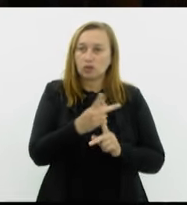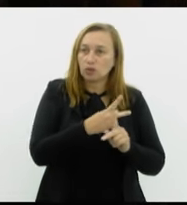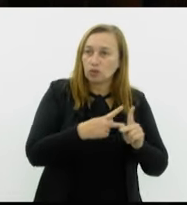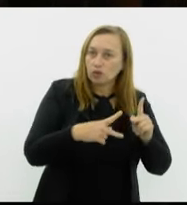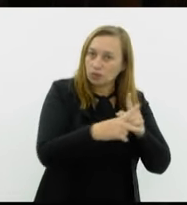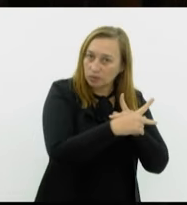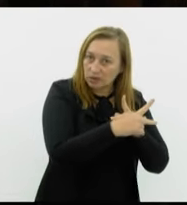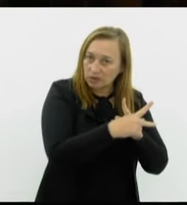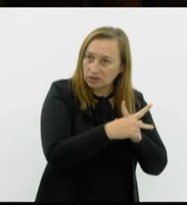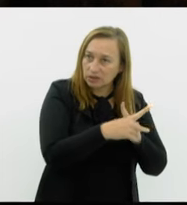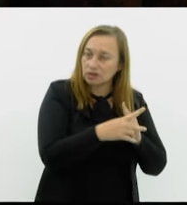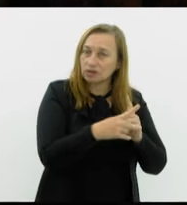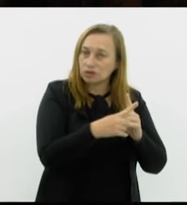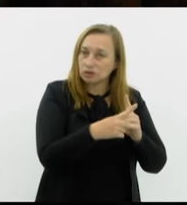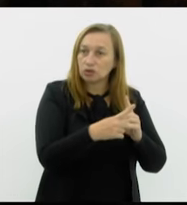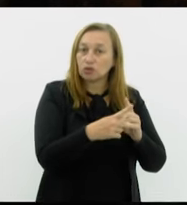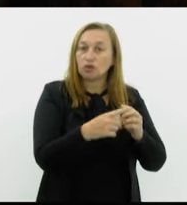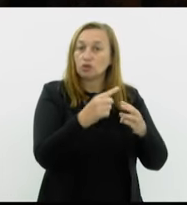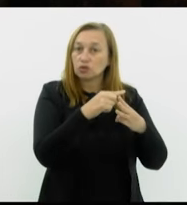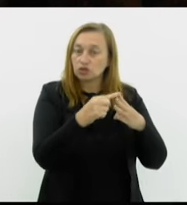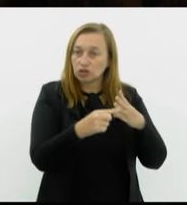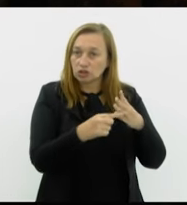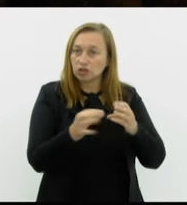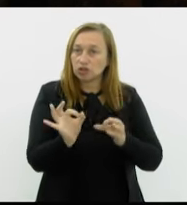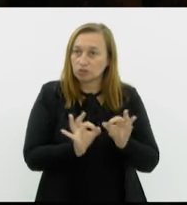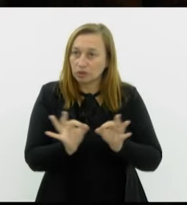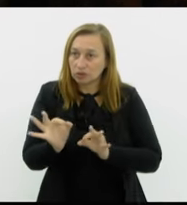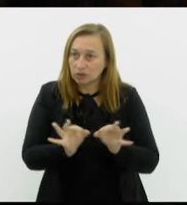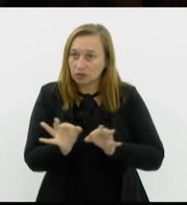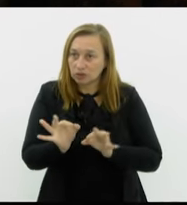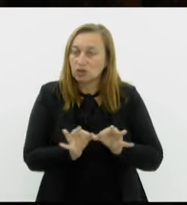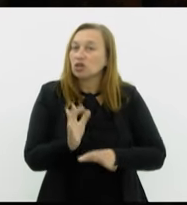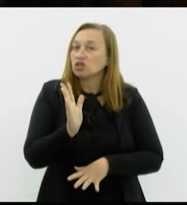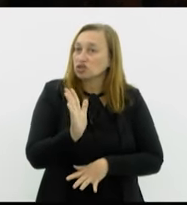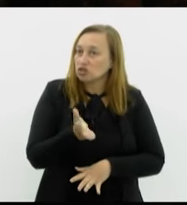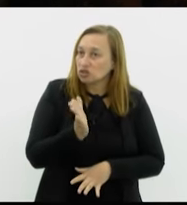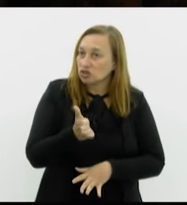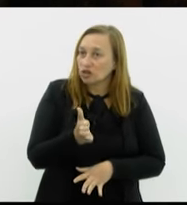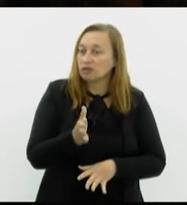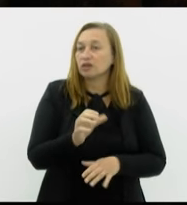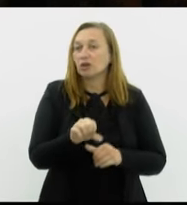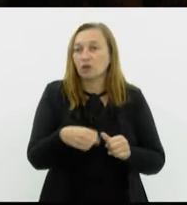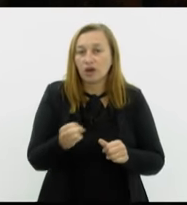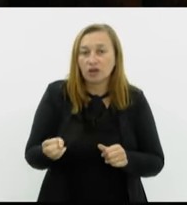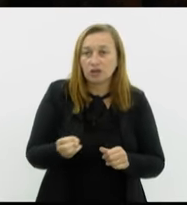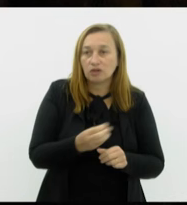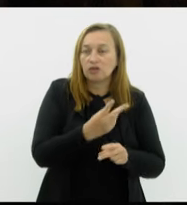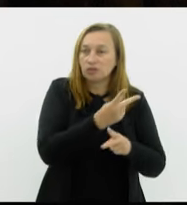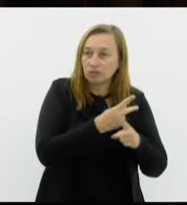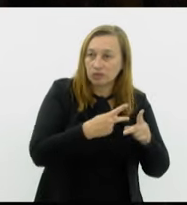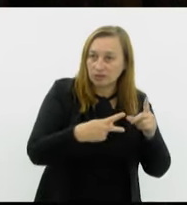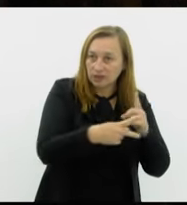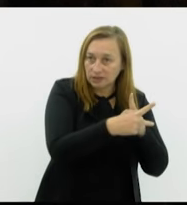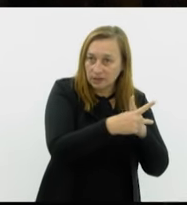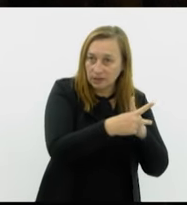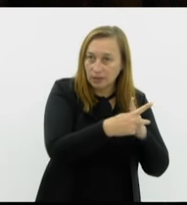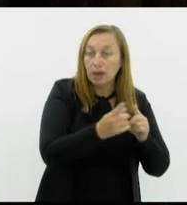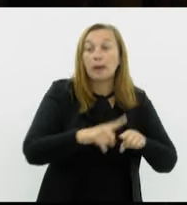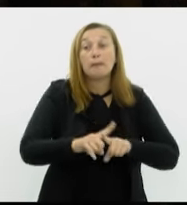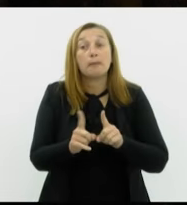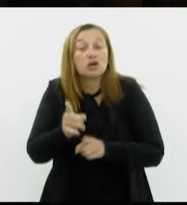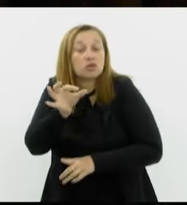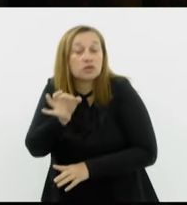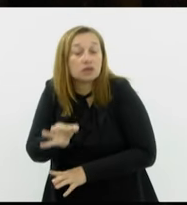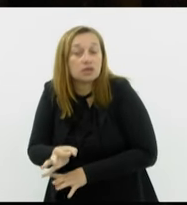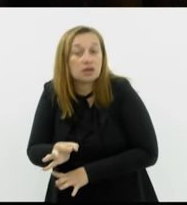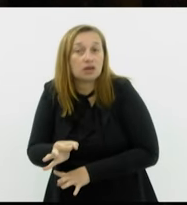o nosso, os três planos. Já fizemos aqui uma reforma previdenciária, mas o fato